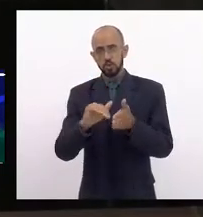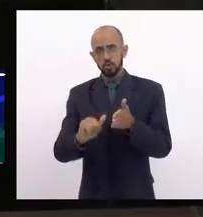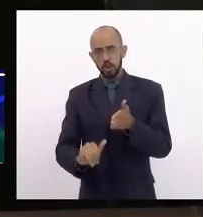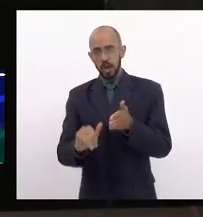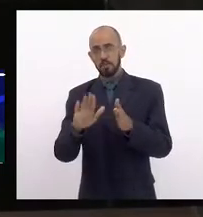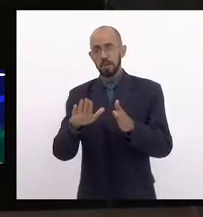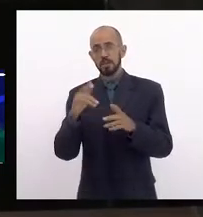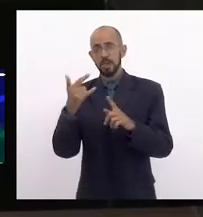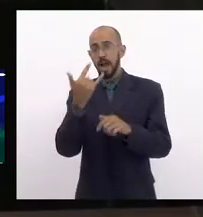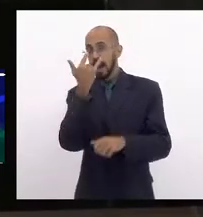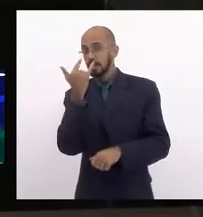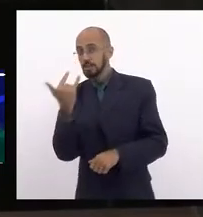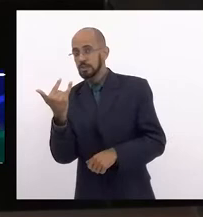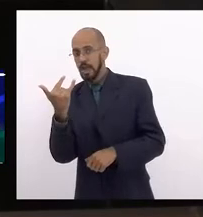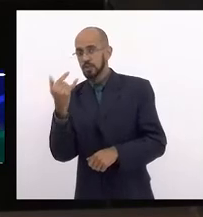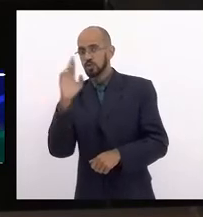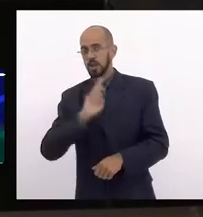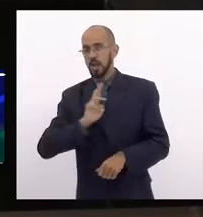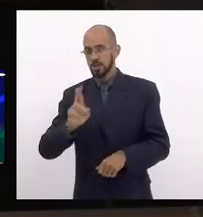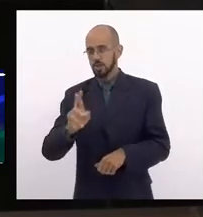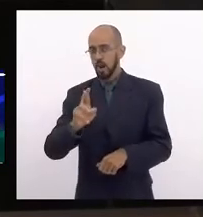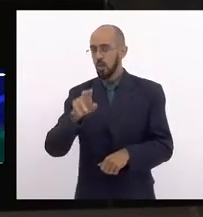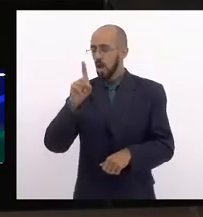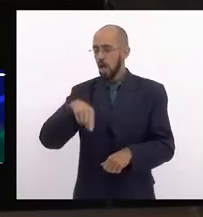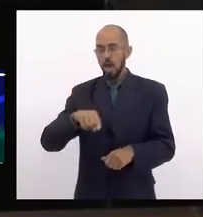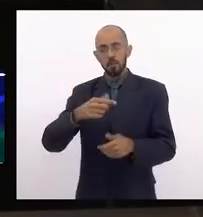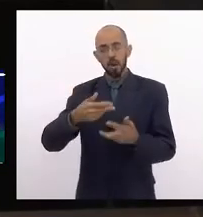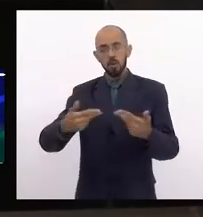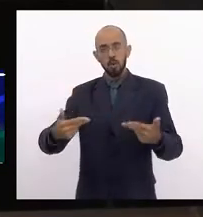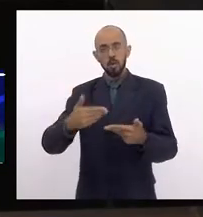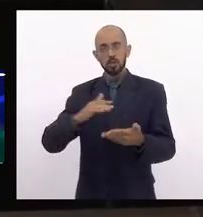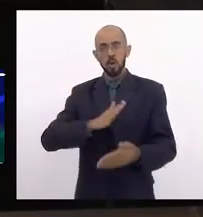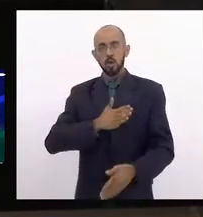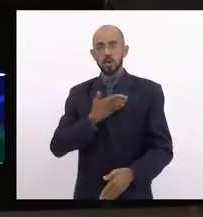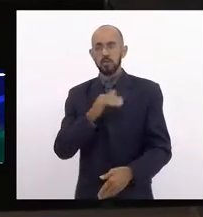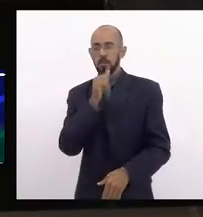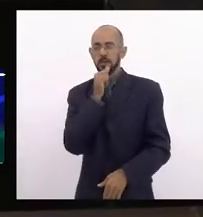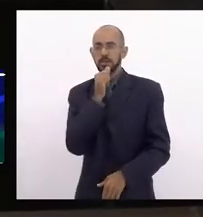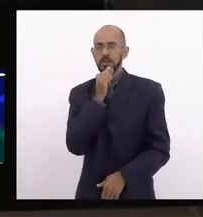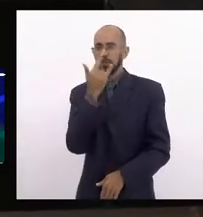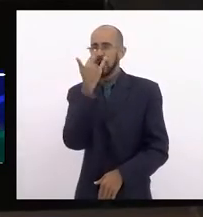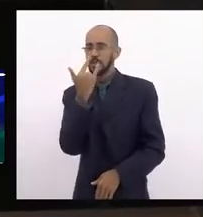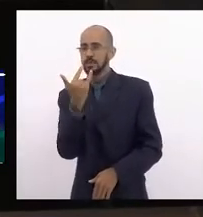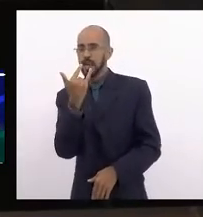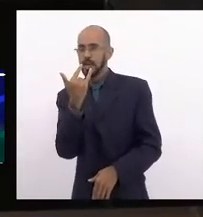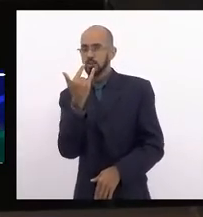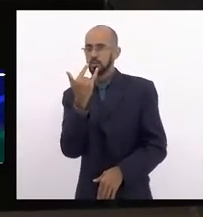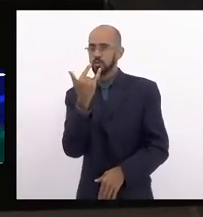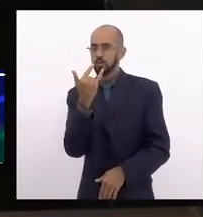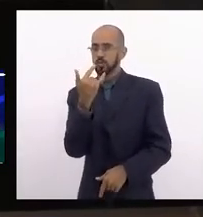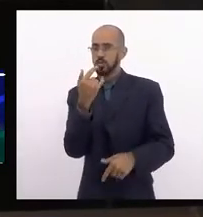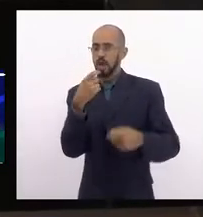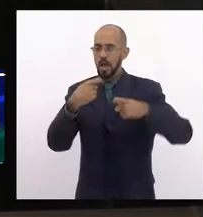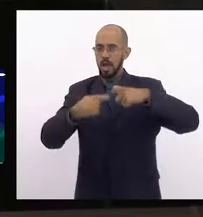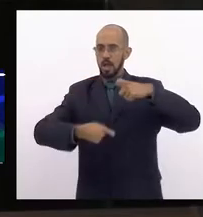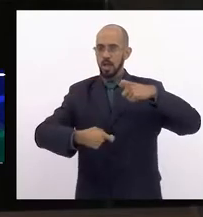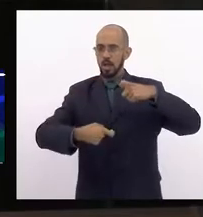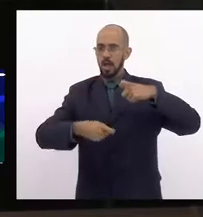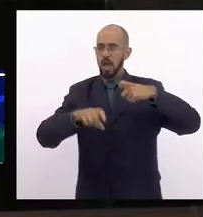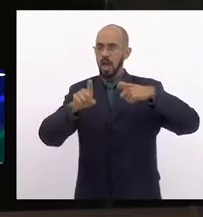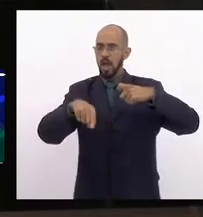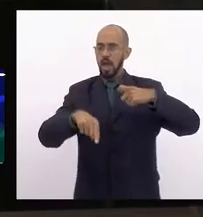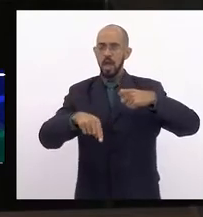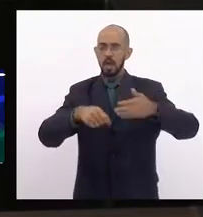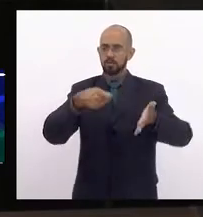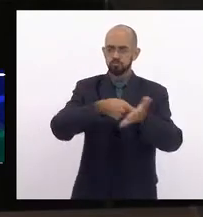assédio é uma coisa horrível assédio sexual é uma forçação de barra ninguém evangelizar